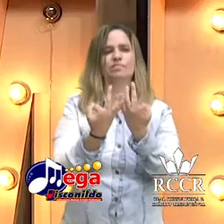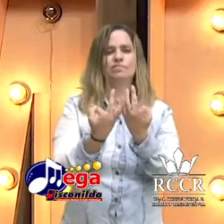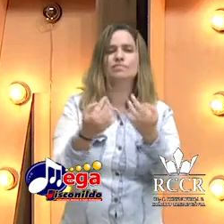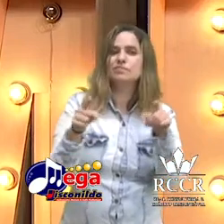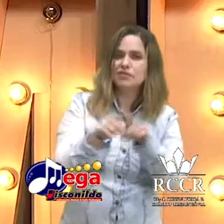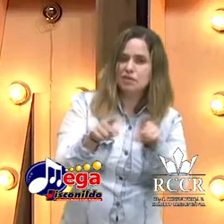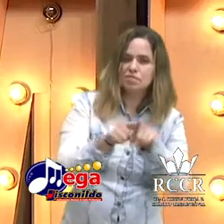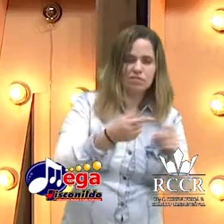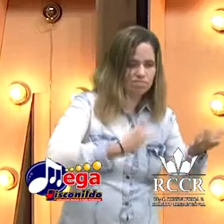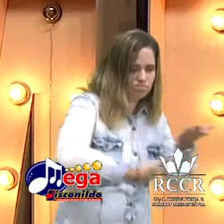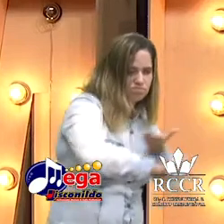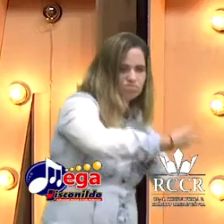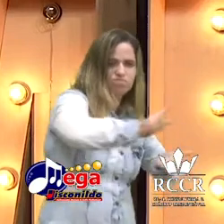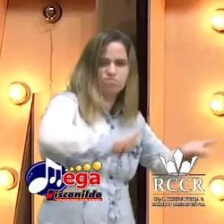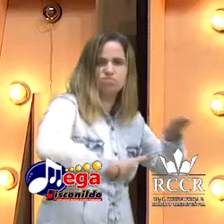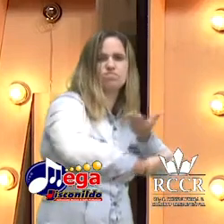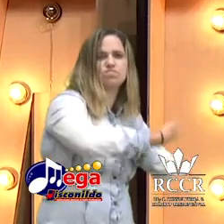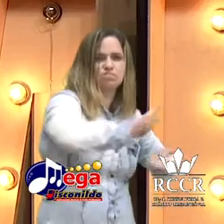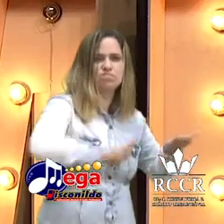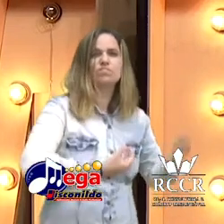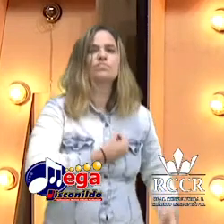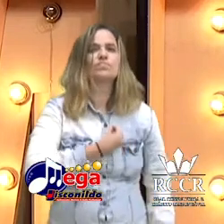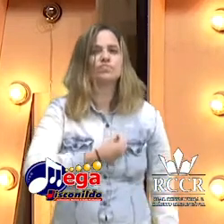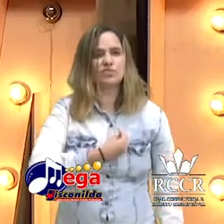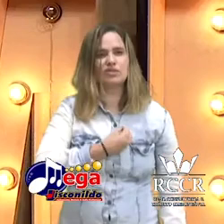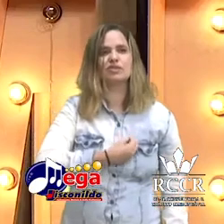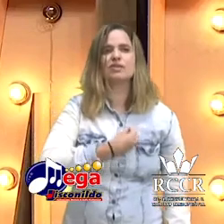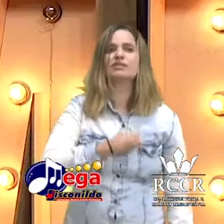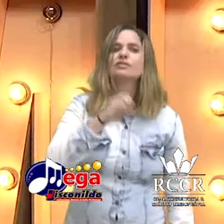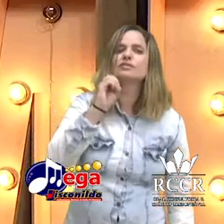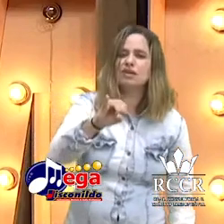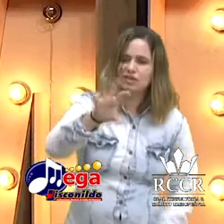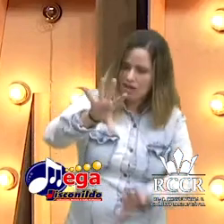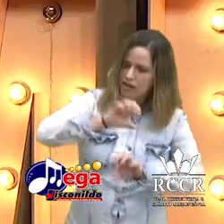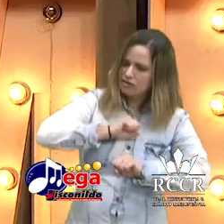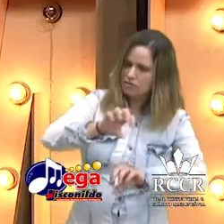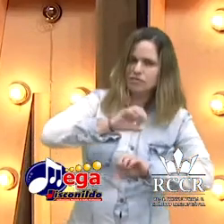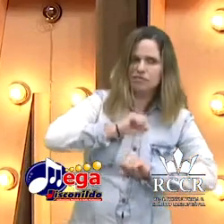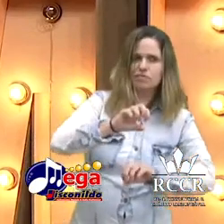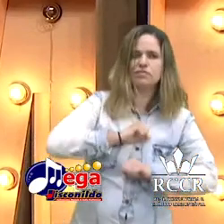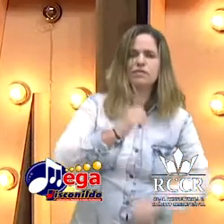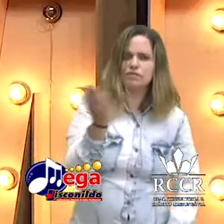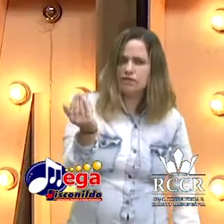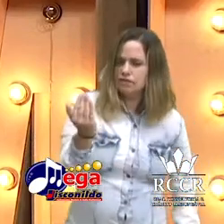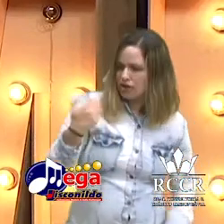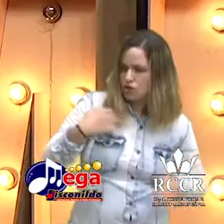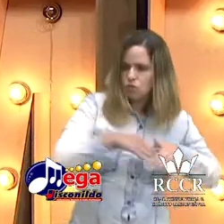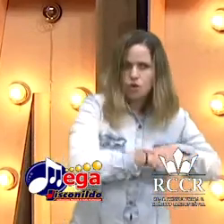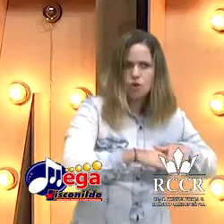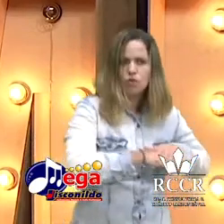disso. Não é ganhar mais e falar: vamos reter. Ganhar mais e falar: vamos guardar para o